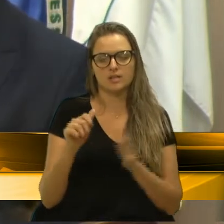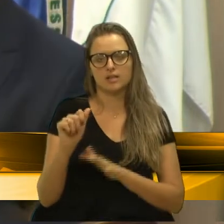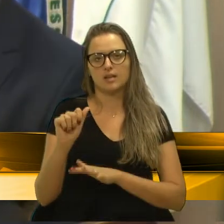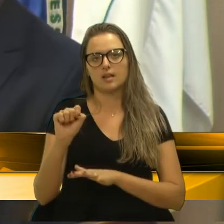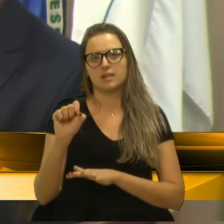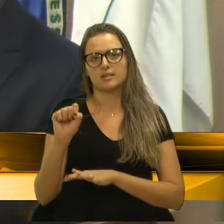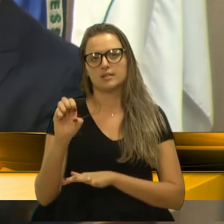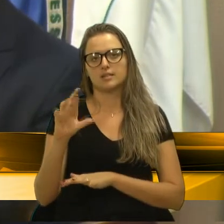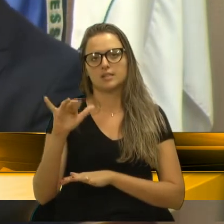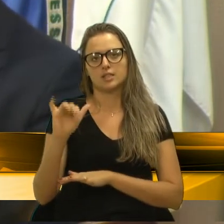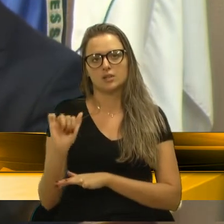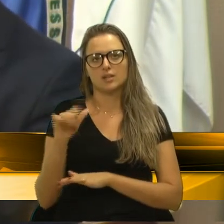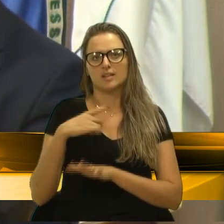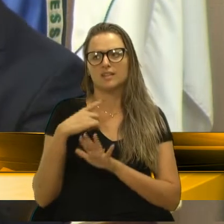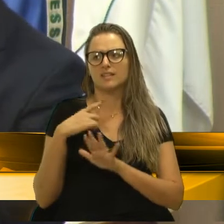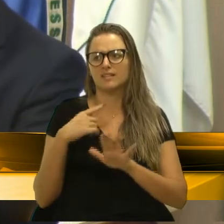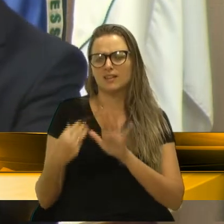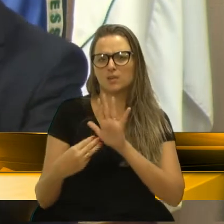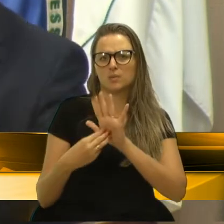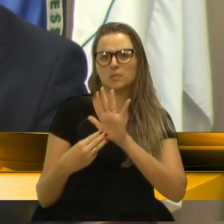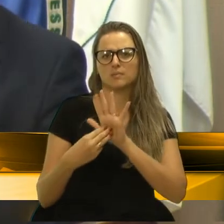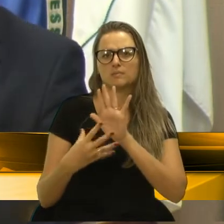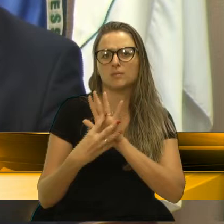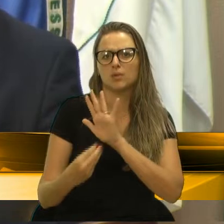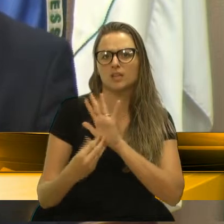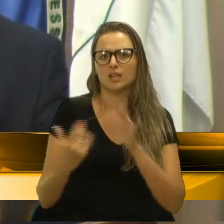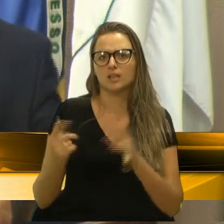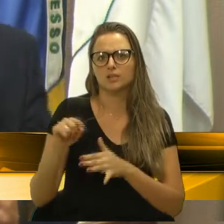Informática, que tem um modo de operação muito semelhante em